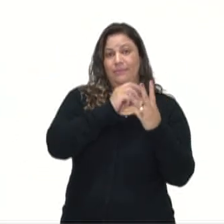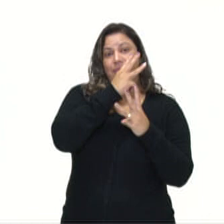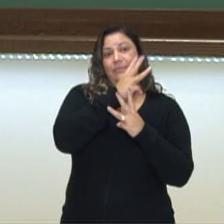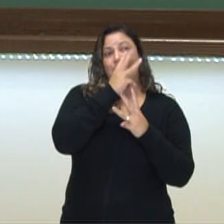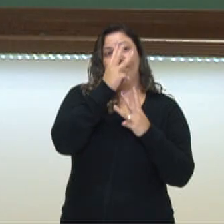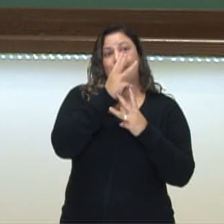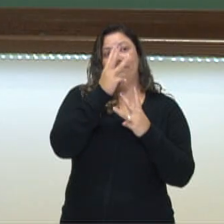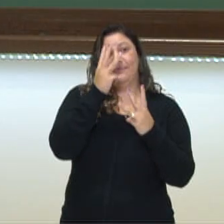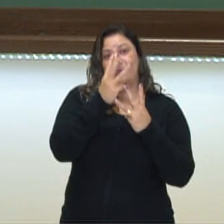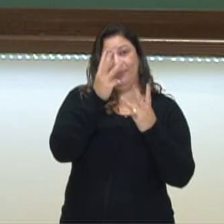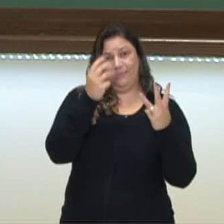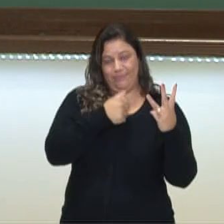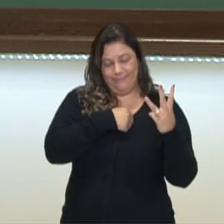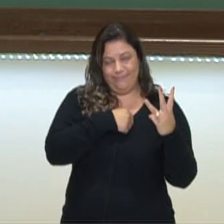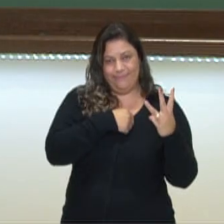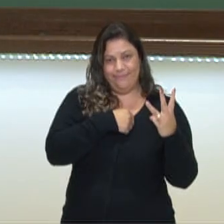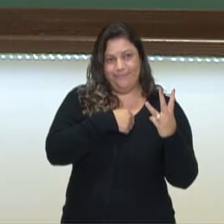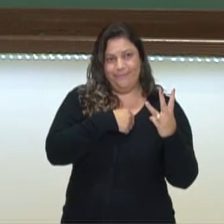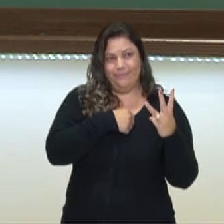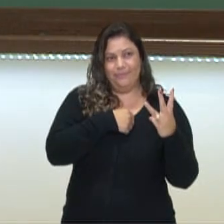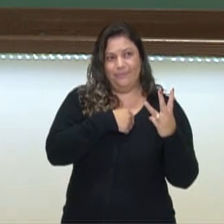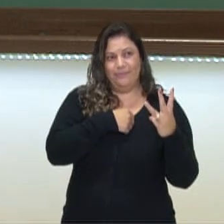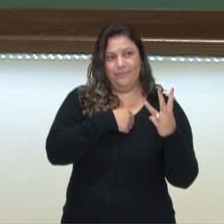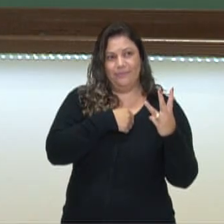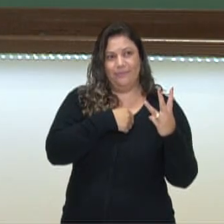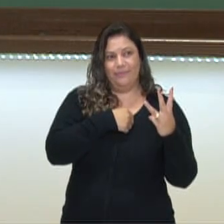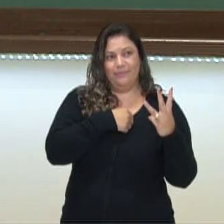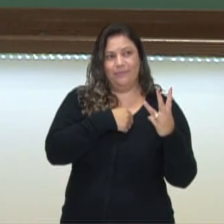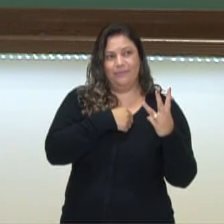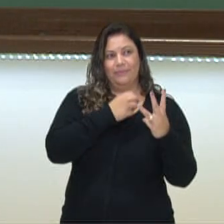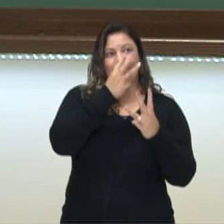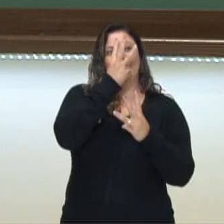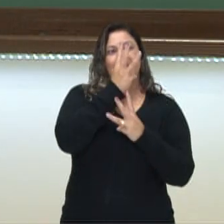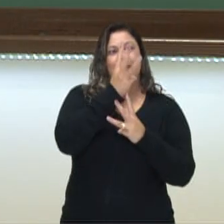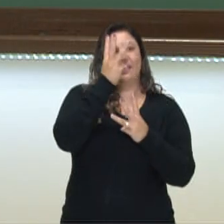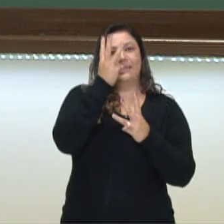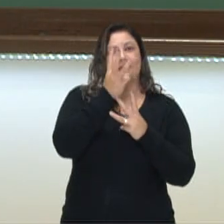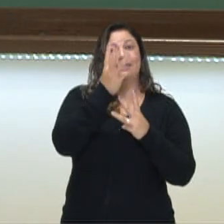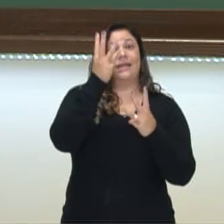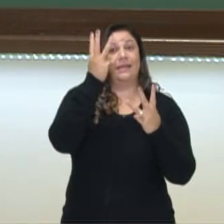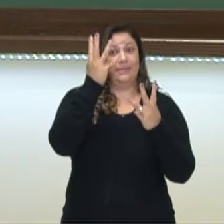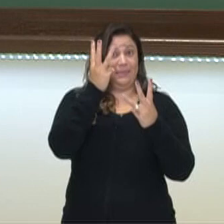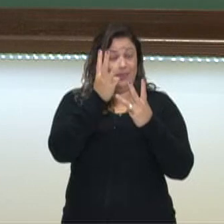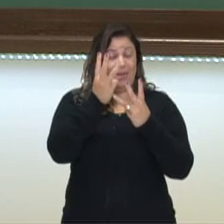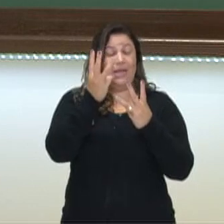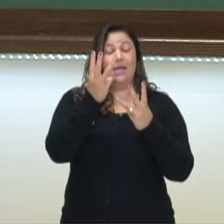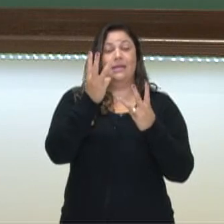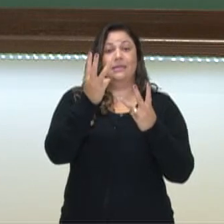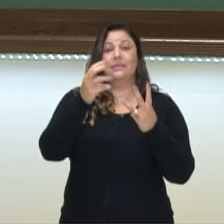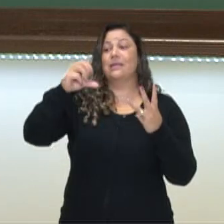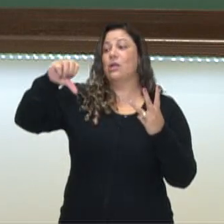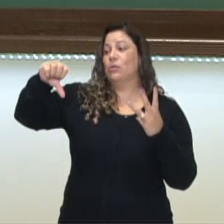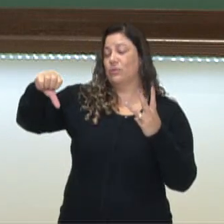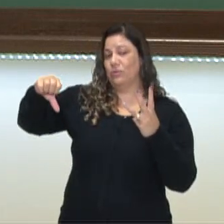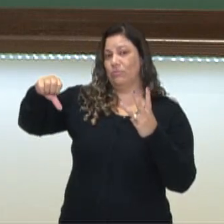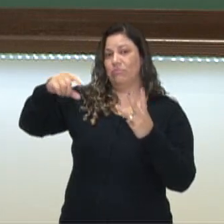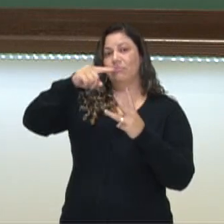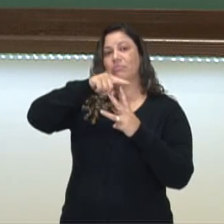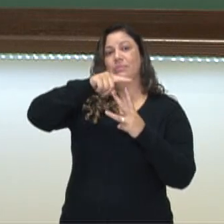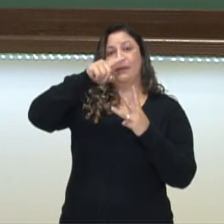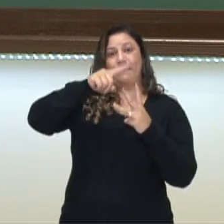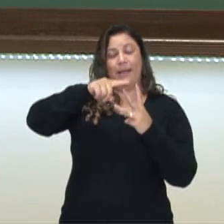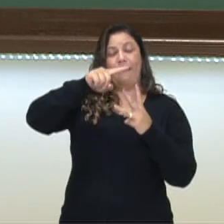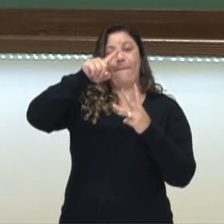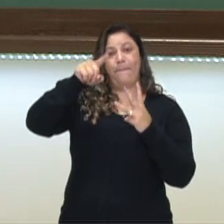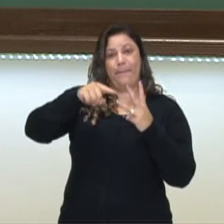lá. 3 mais 3 mais 3, 9. Não é? Ó, 3 mais 3, 6. Com